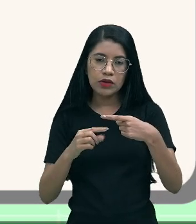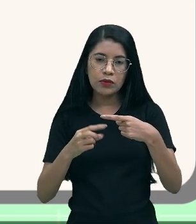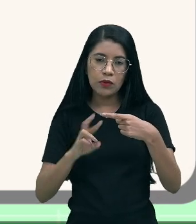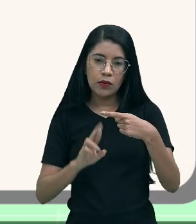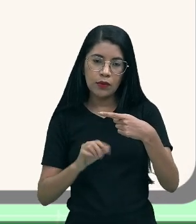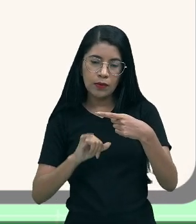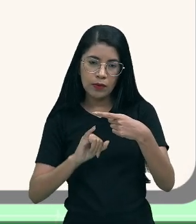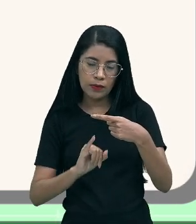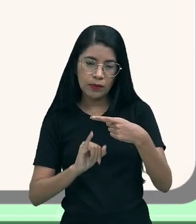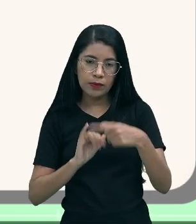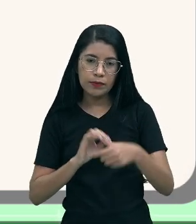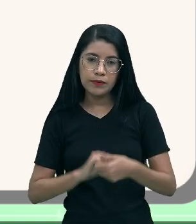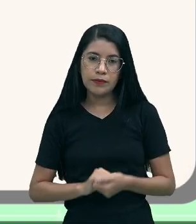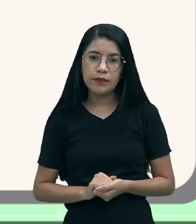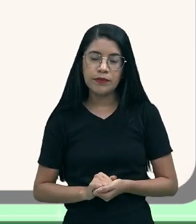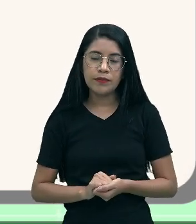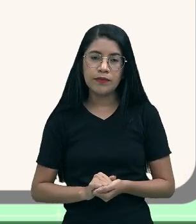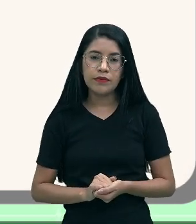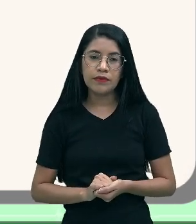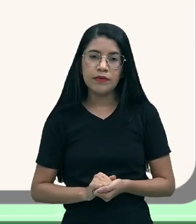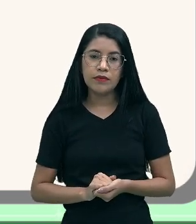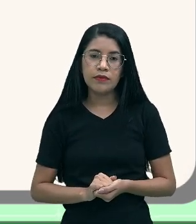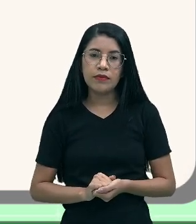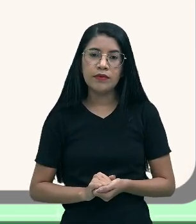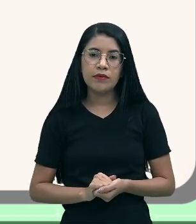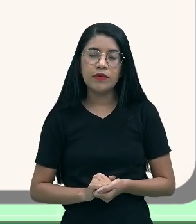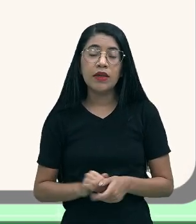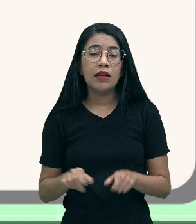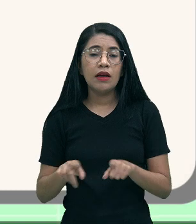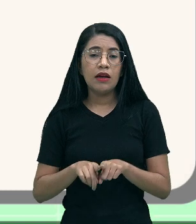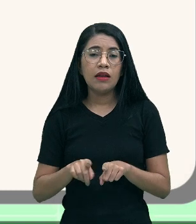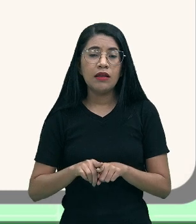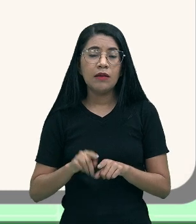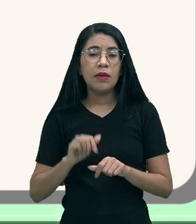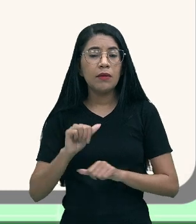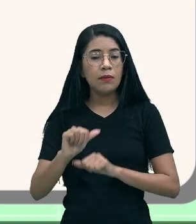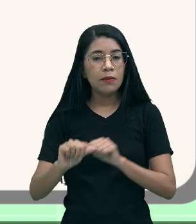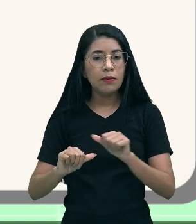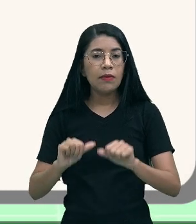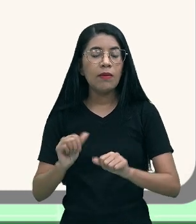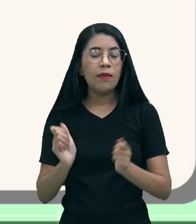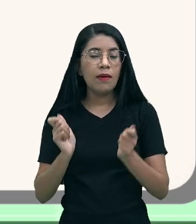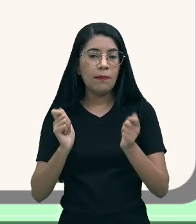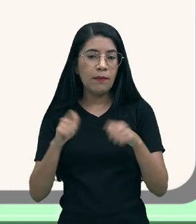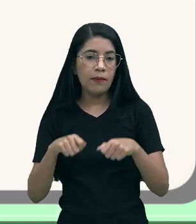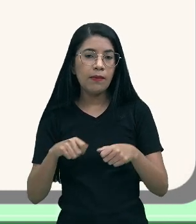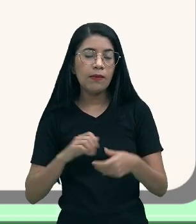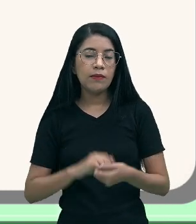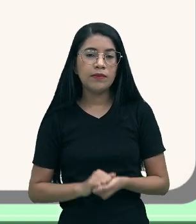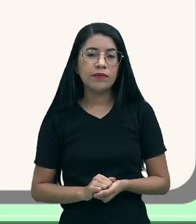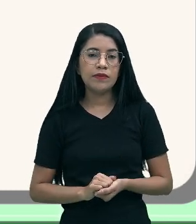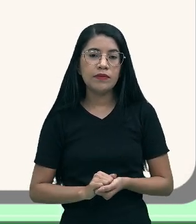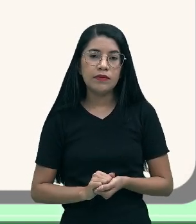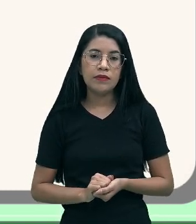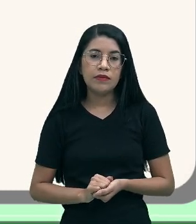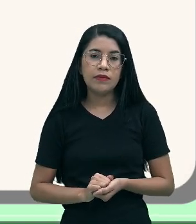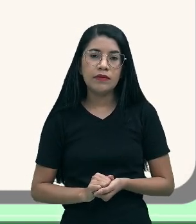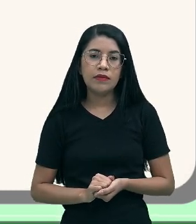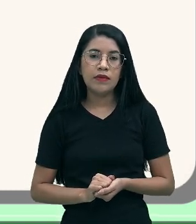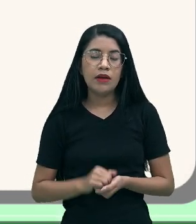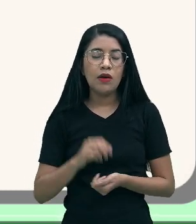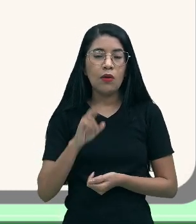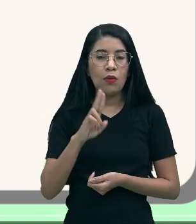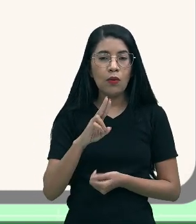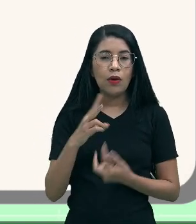I, né? Ou ainda, né, se a gente quiser escrever de outra forma, a gente pode dizer, então, que U